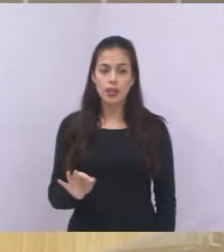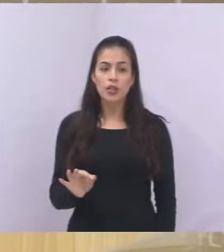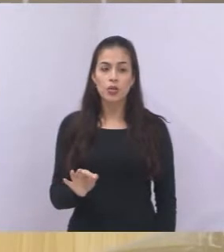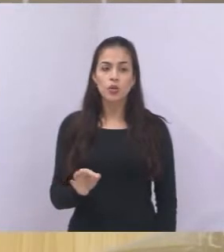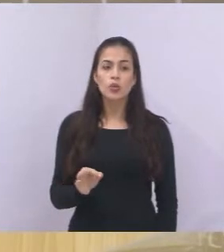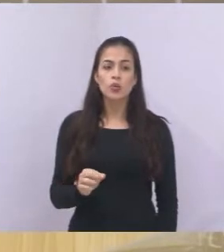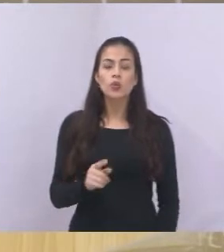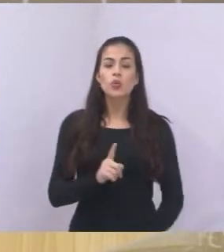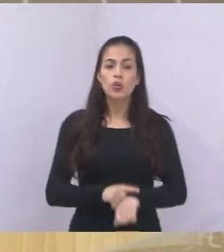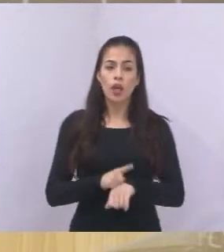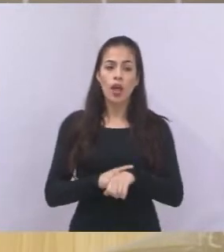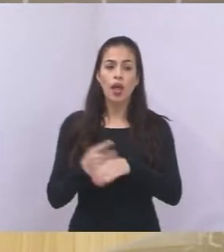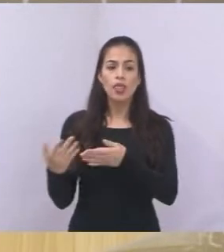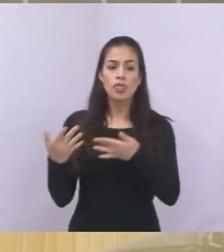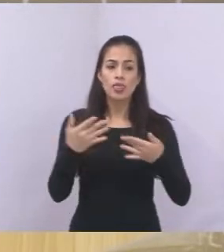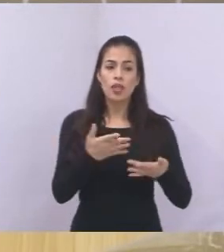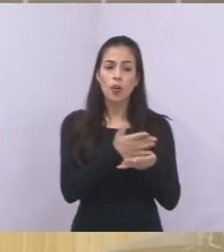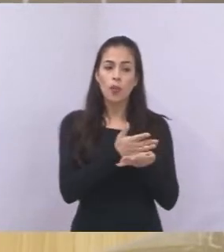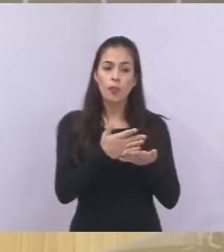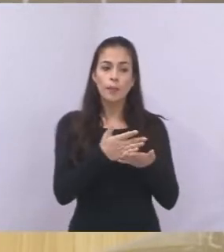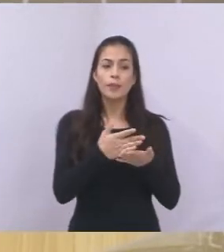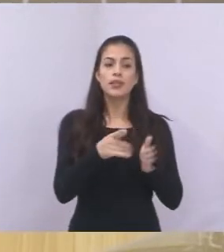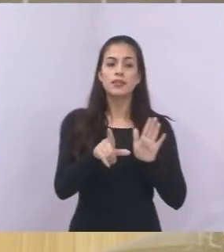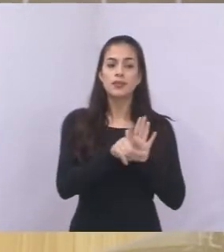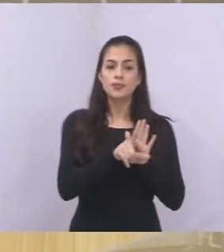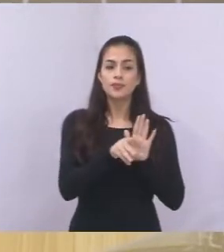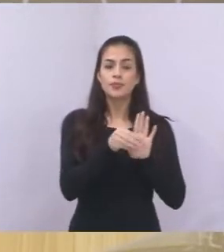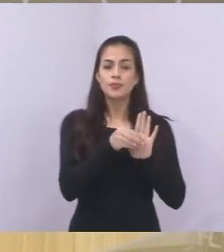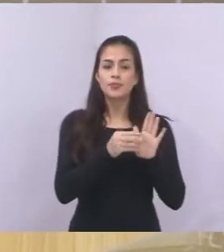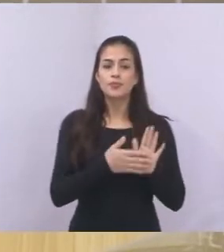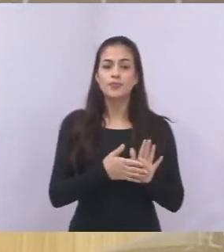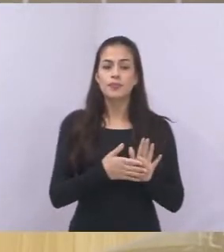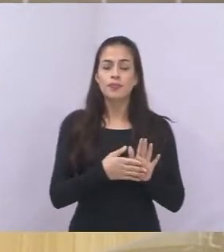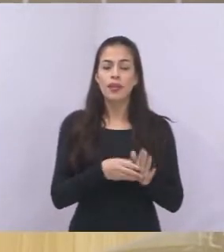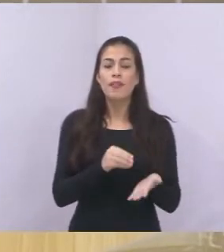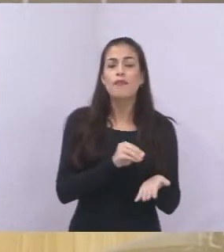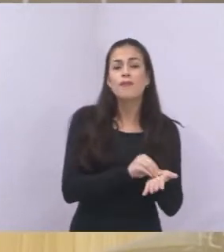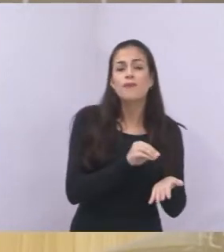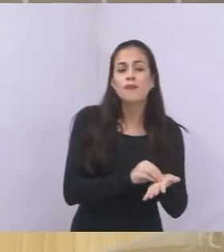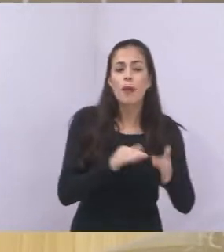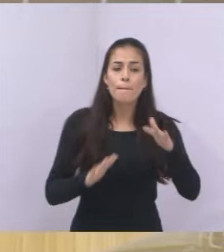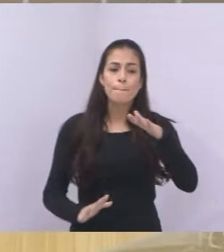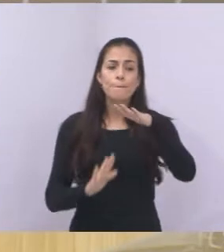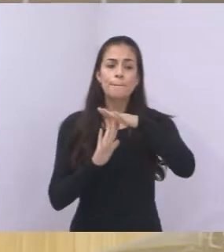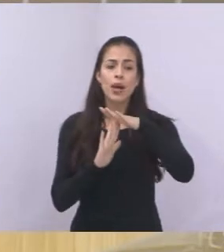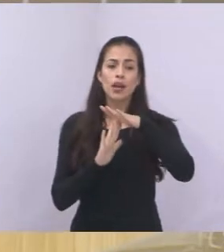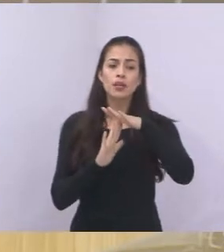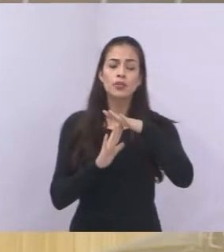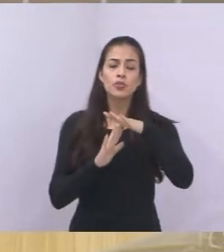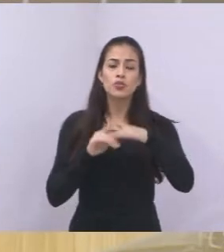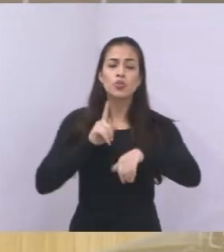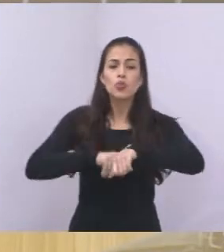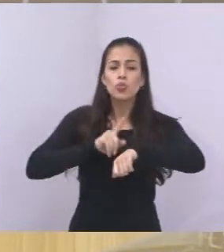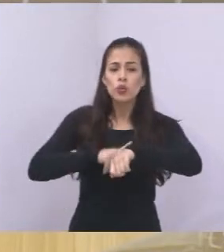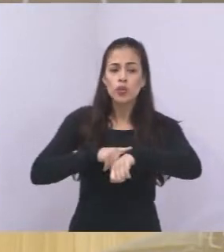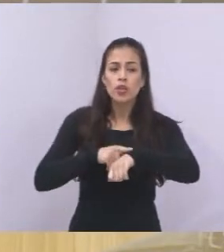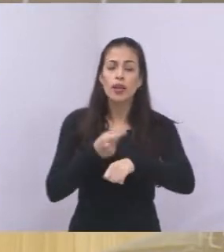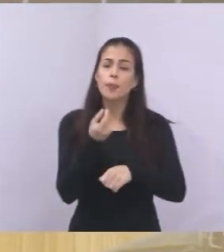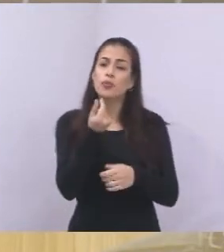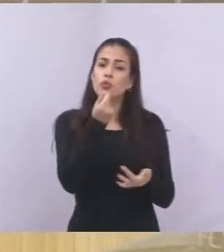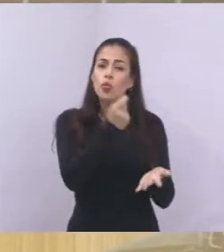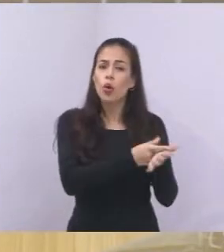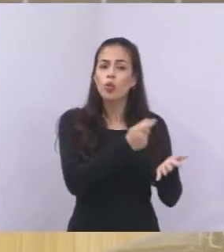em vigor dessa lei complementar, voltaria para atingir o tempo mínimo de contribuição referido no inciso 2º desse